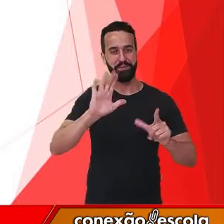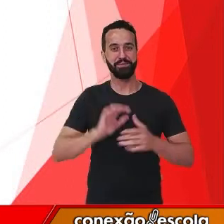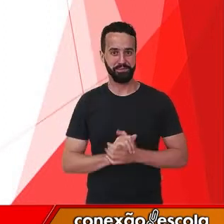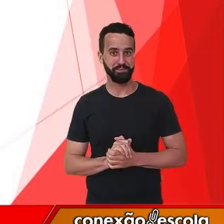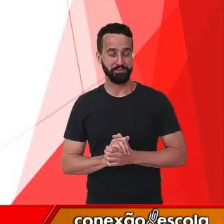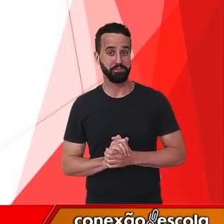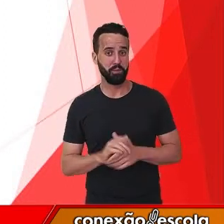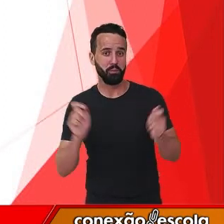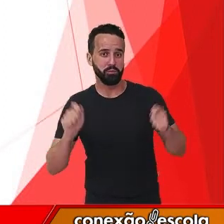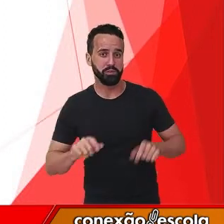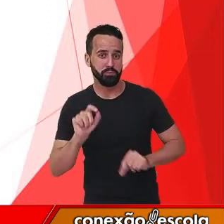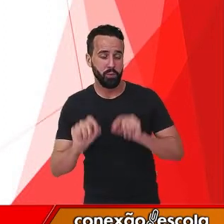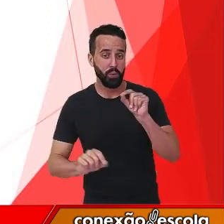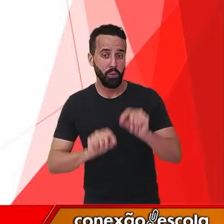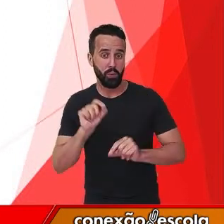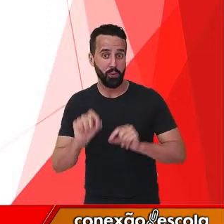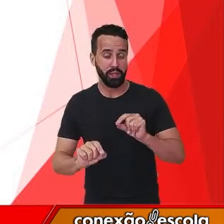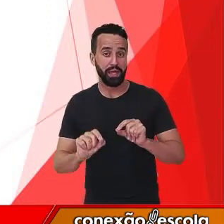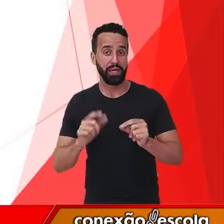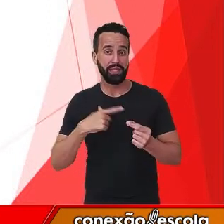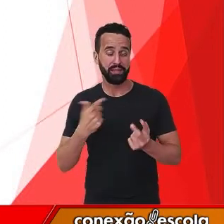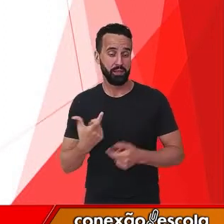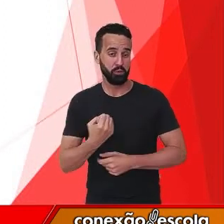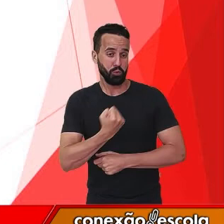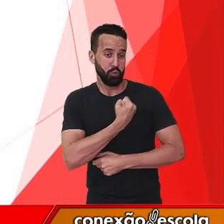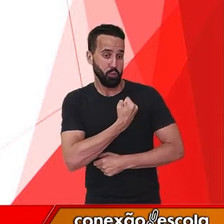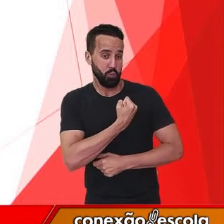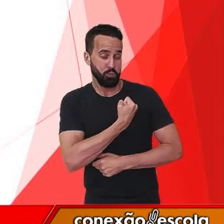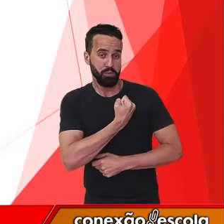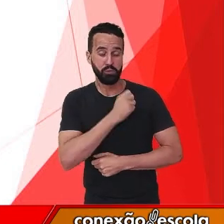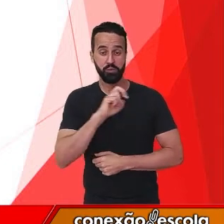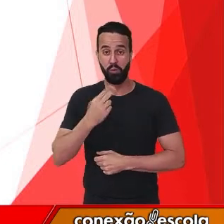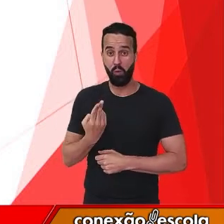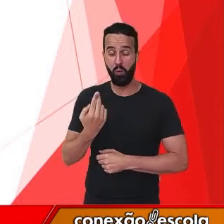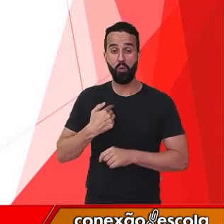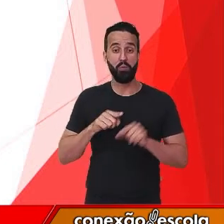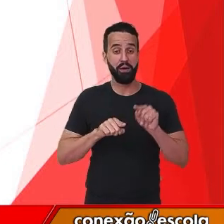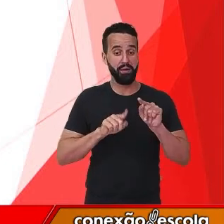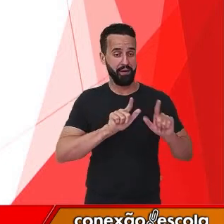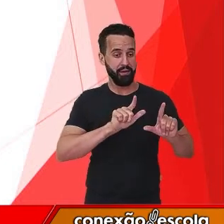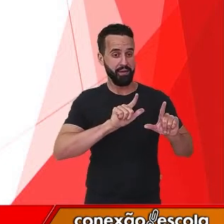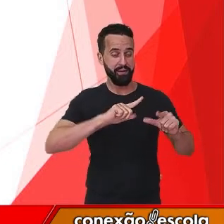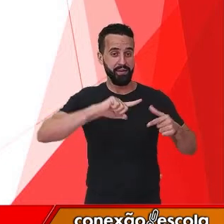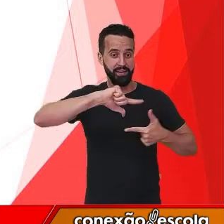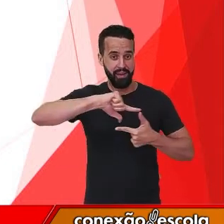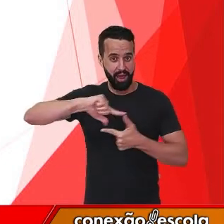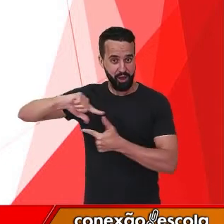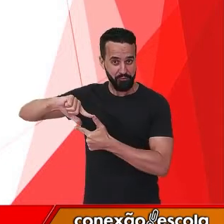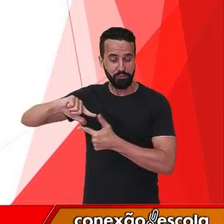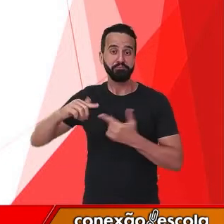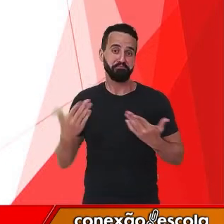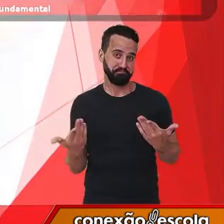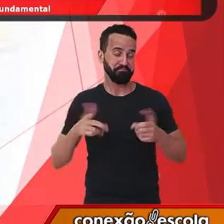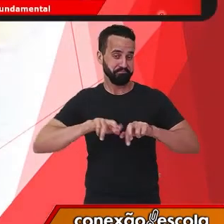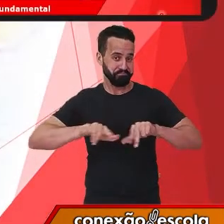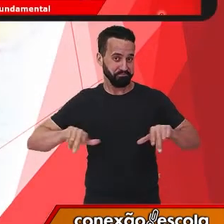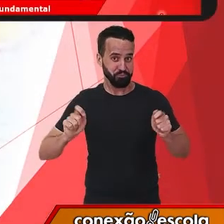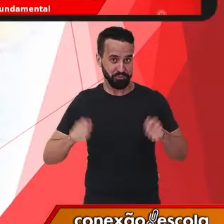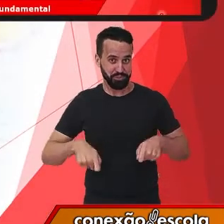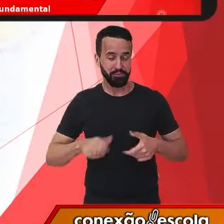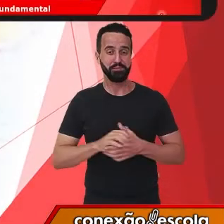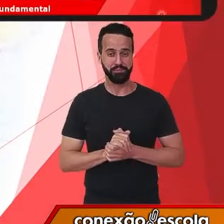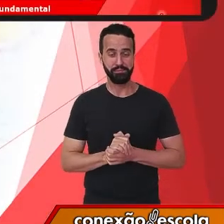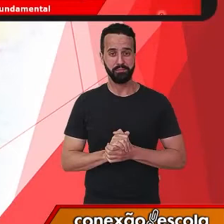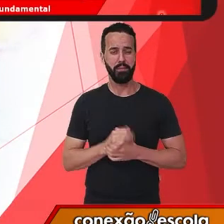escalas elas podem ser gráficas ou numéricas lembra e os mapas São